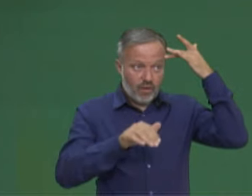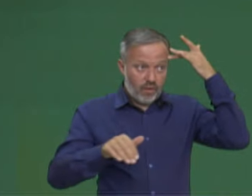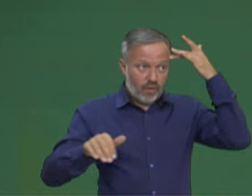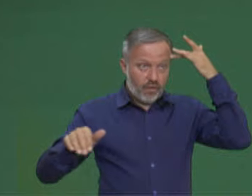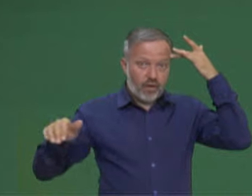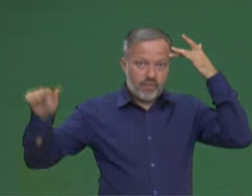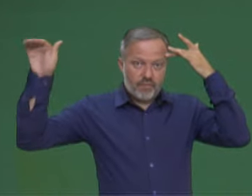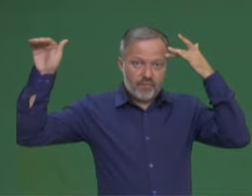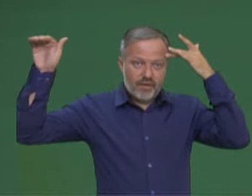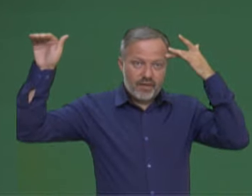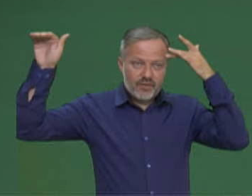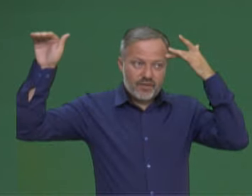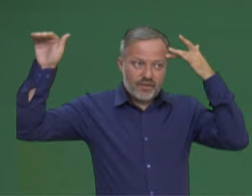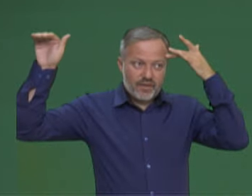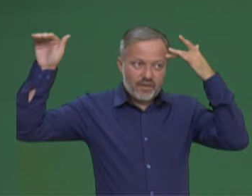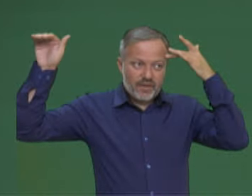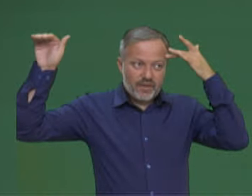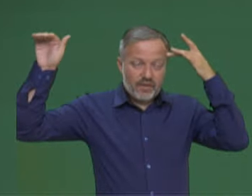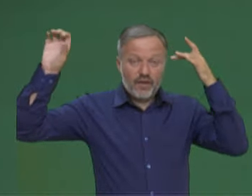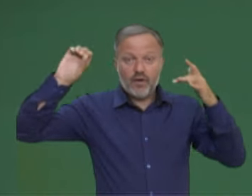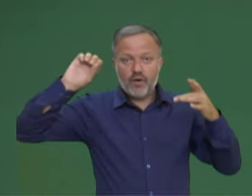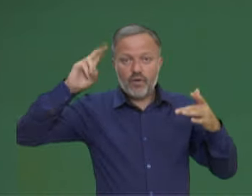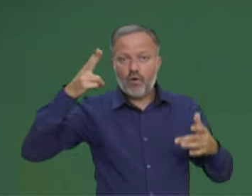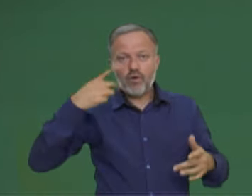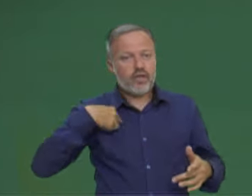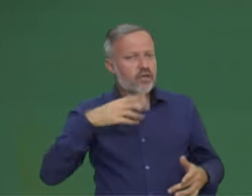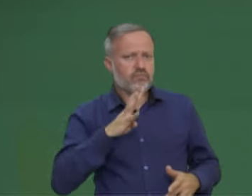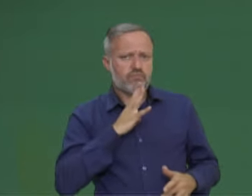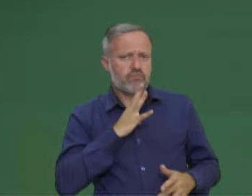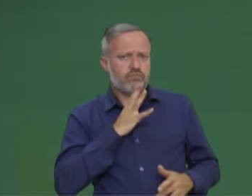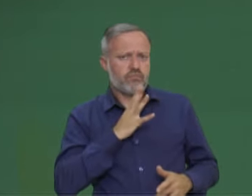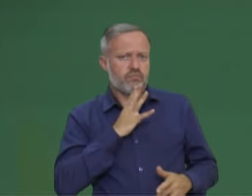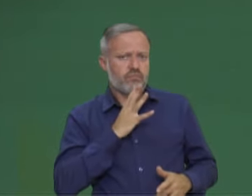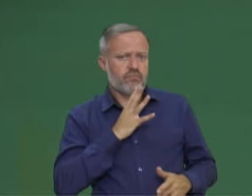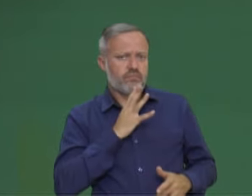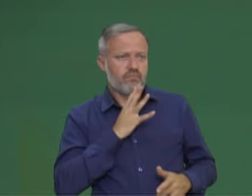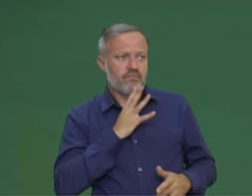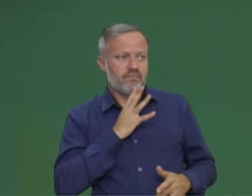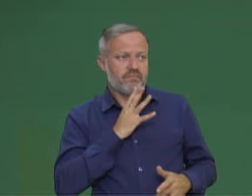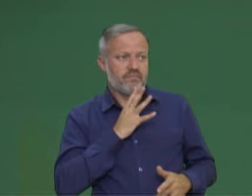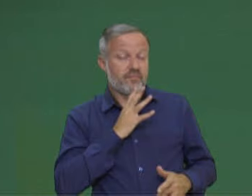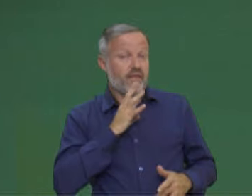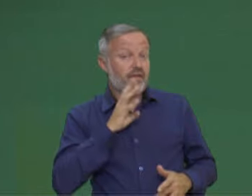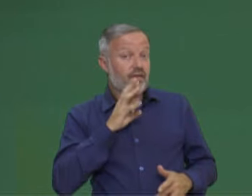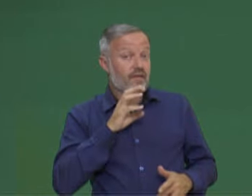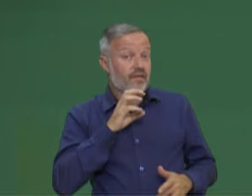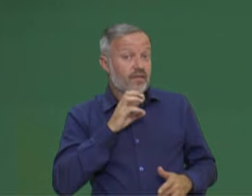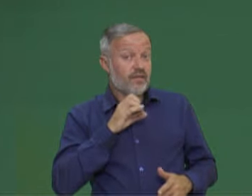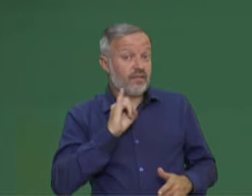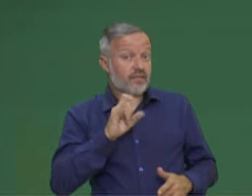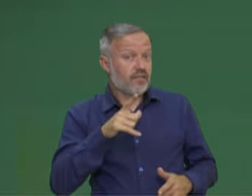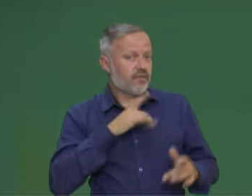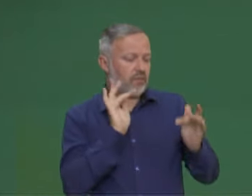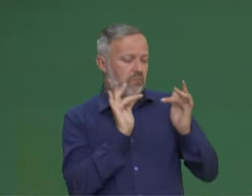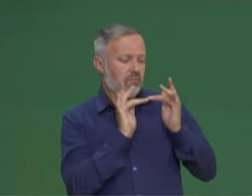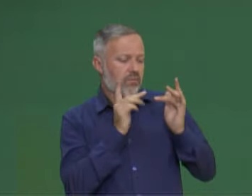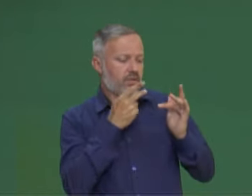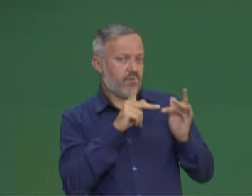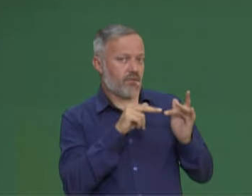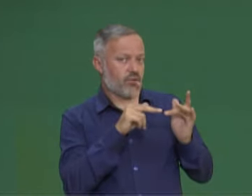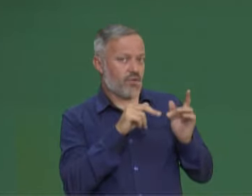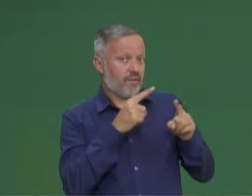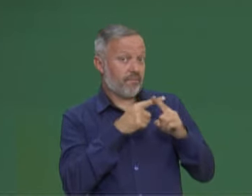Pessoas mais velhas. E aí, tio, firmeza? Não é assim, né? Eu tenho que cuidar. Se eu não tenho uma intimidade com aquela pessoa, eu nunca vou falar assim. E